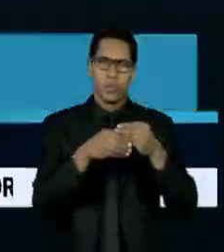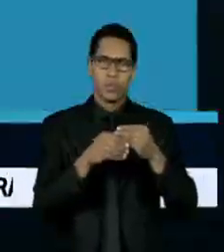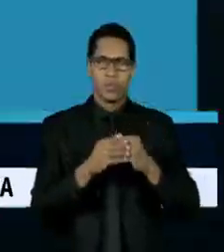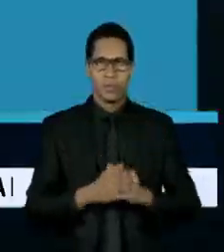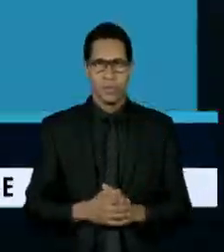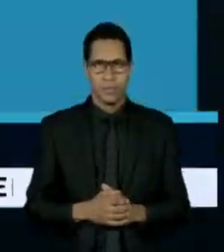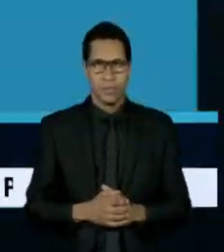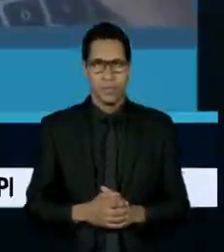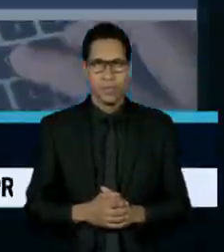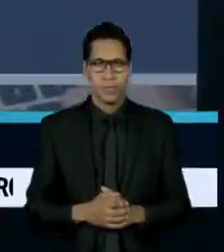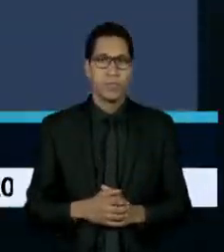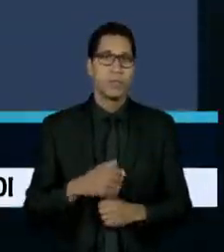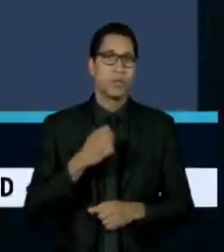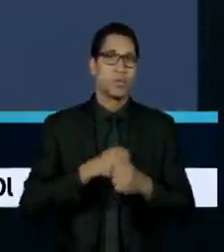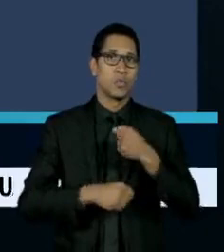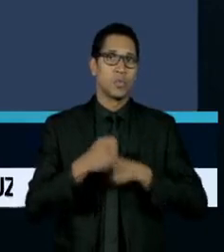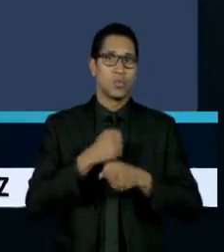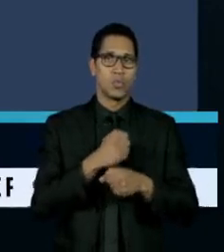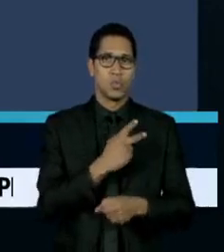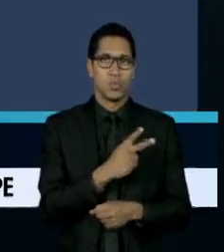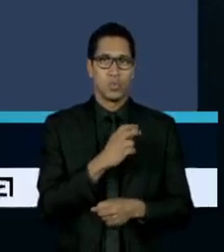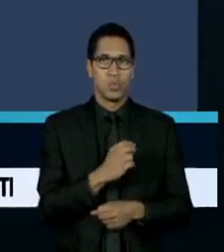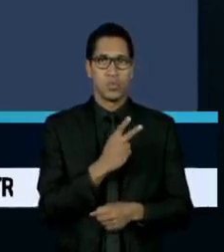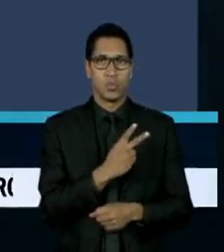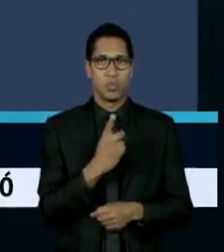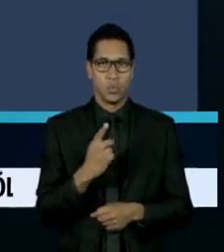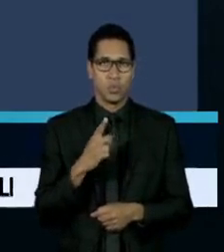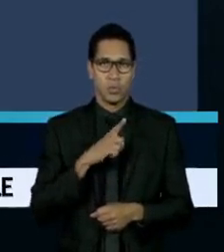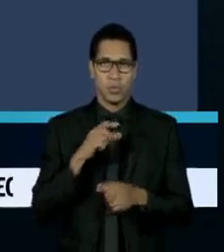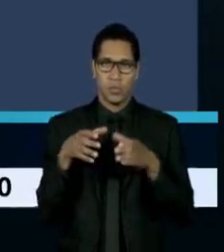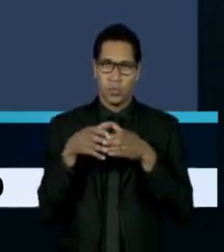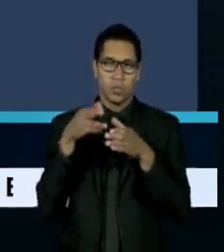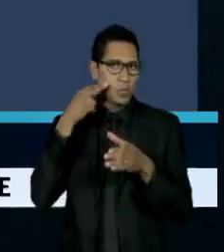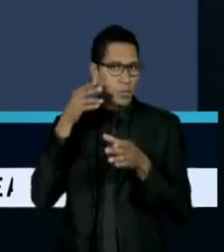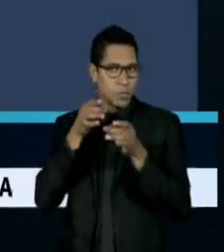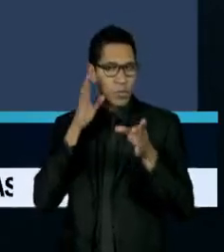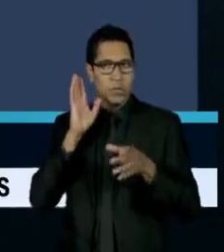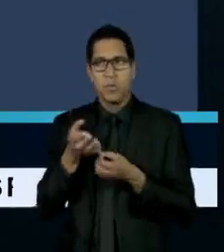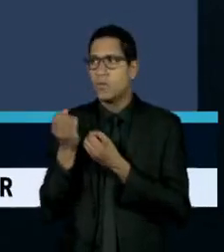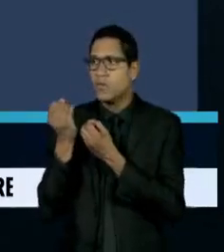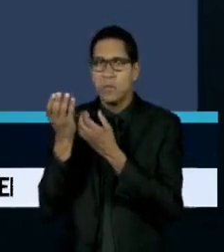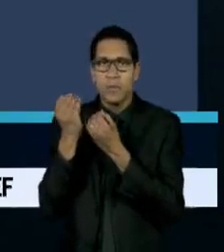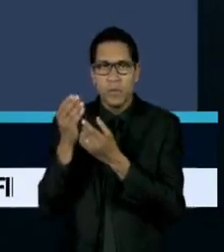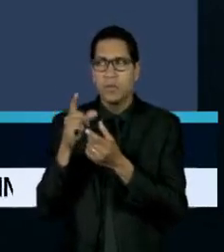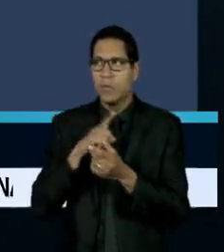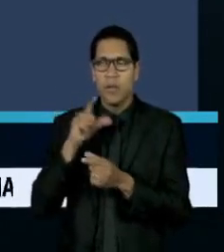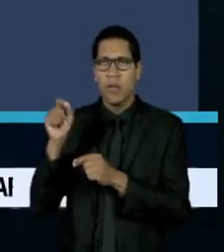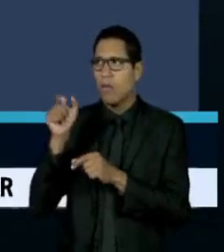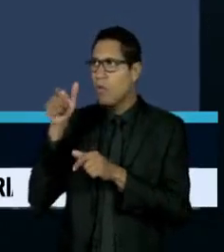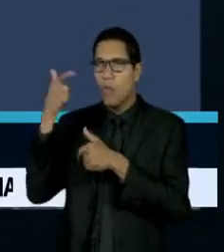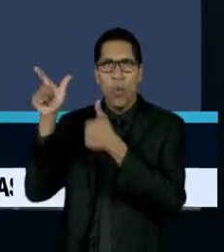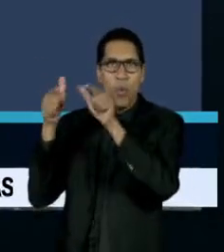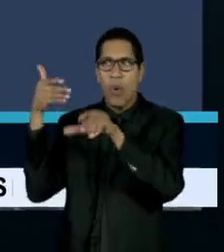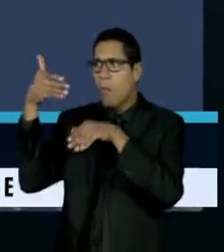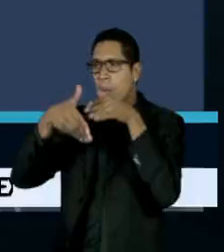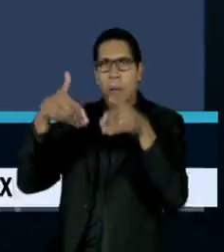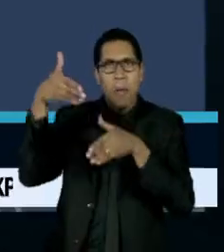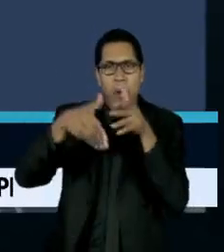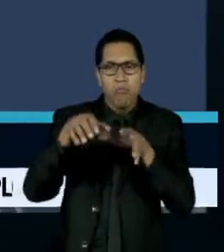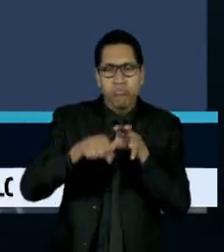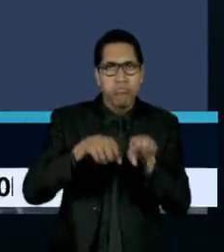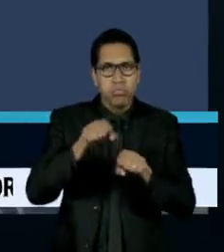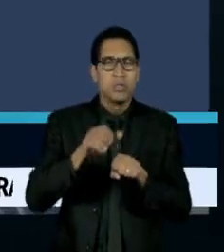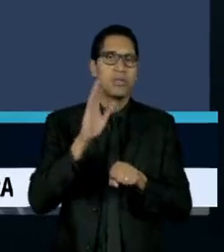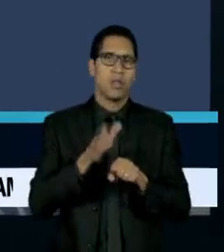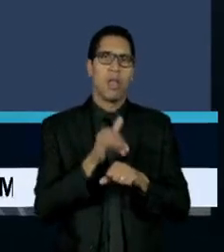destacam: desde 2021, a Univaja qualificou informações sobre as invasões na terra indígena Vale do Javari, através